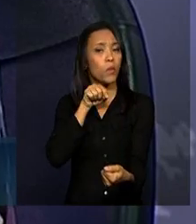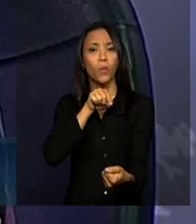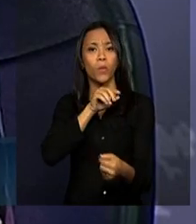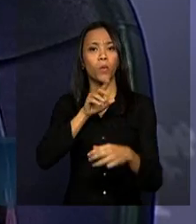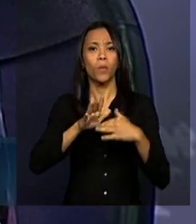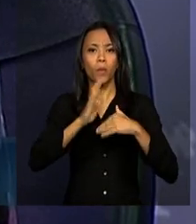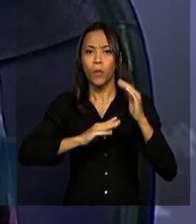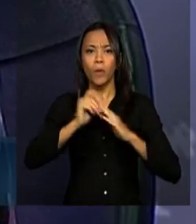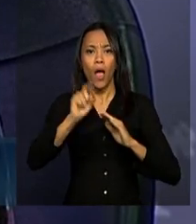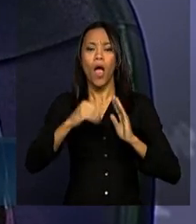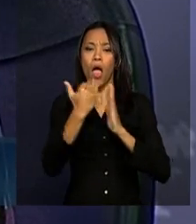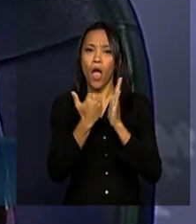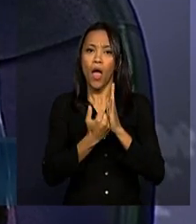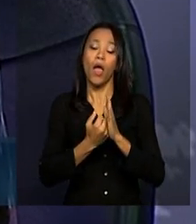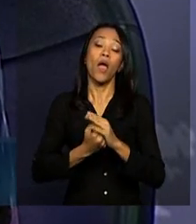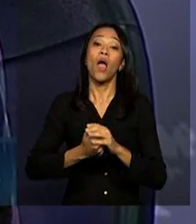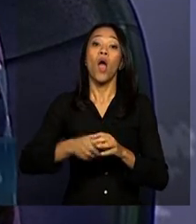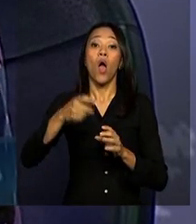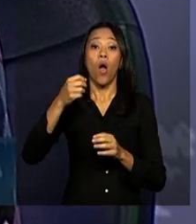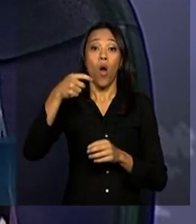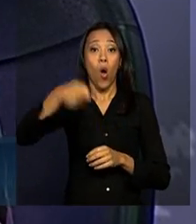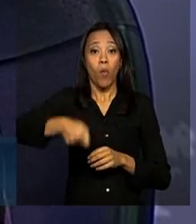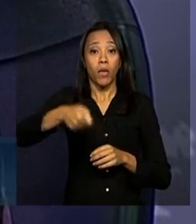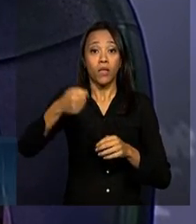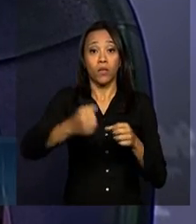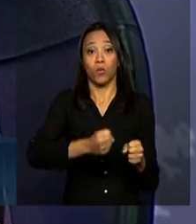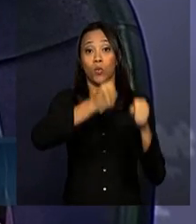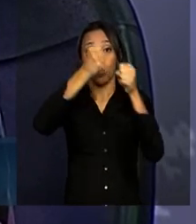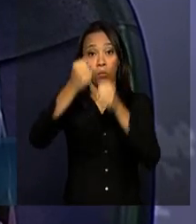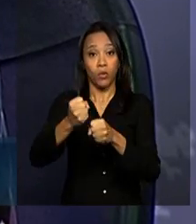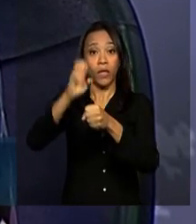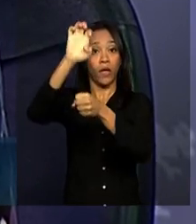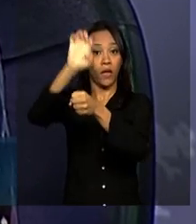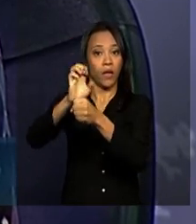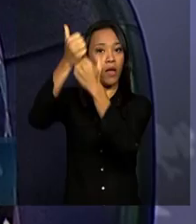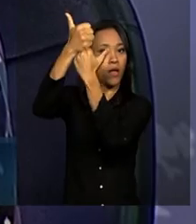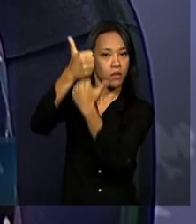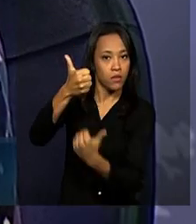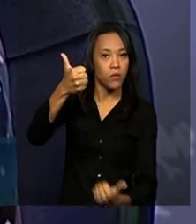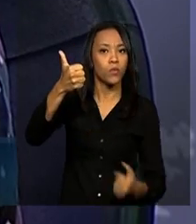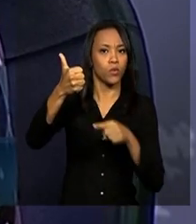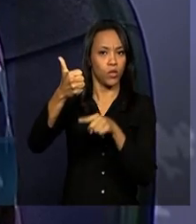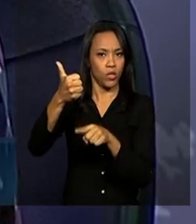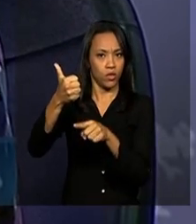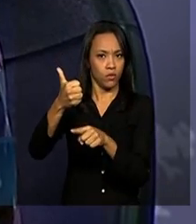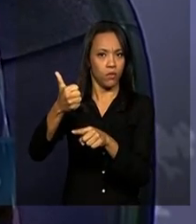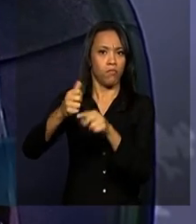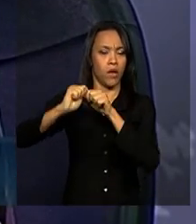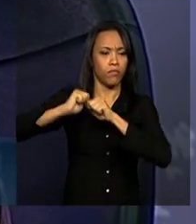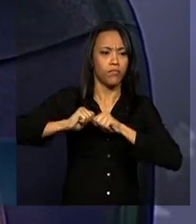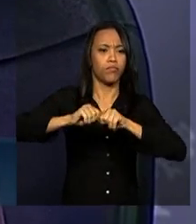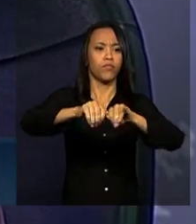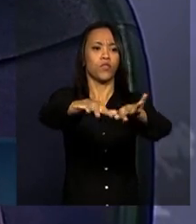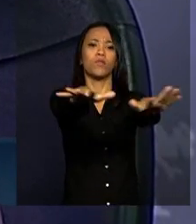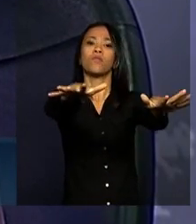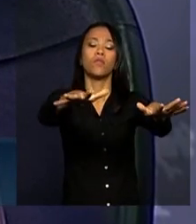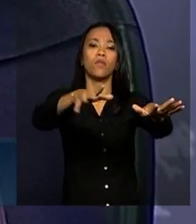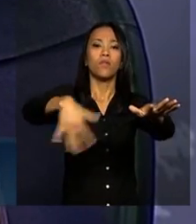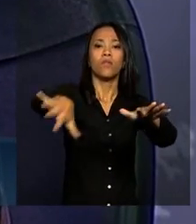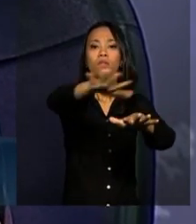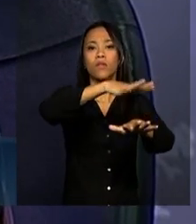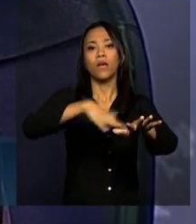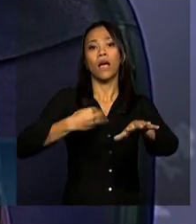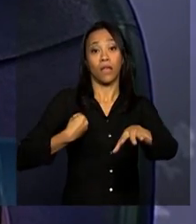que a obrigação do Executivo para implementar no cotidiano da vida das